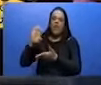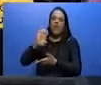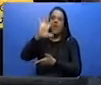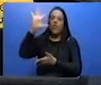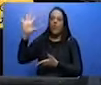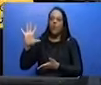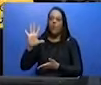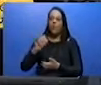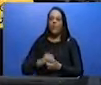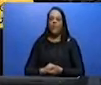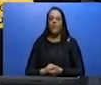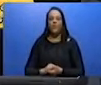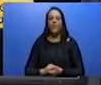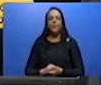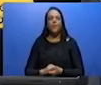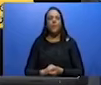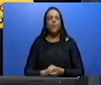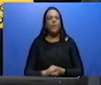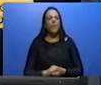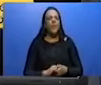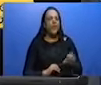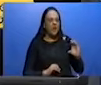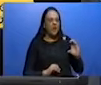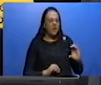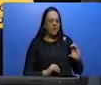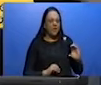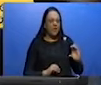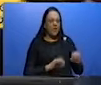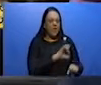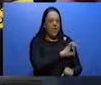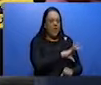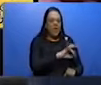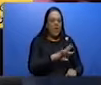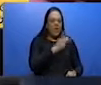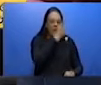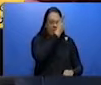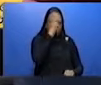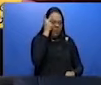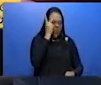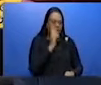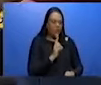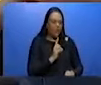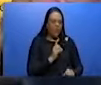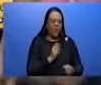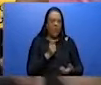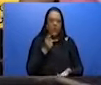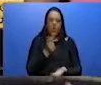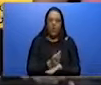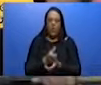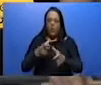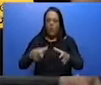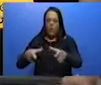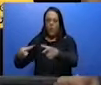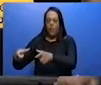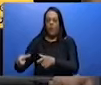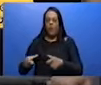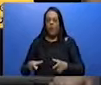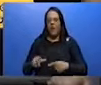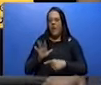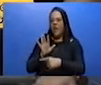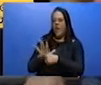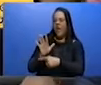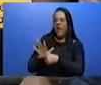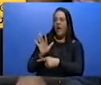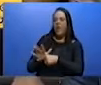ganhou um lote de terra e se comprometeu a ajudar a população indígena a preservar seus